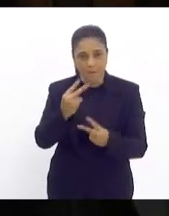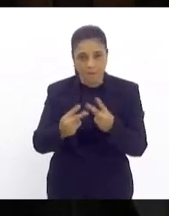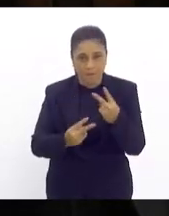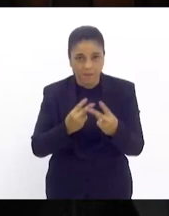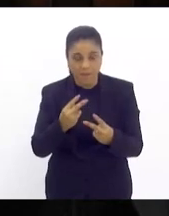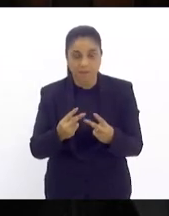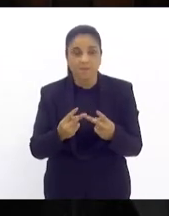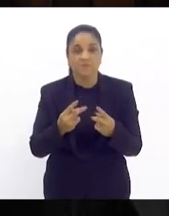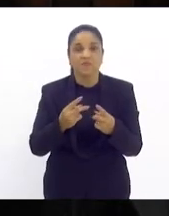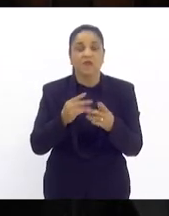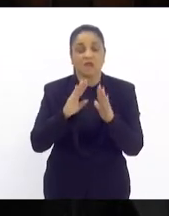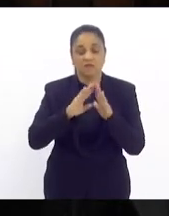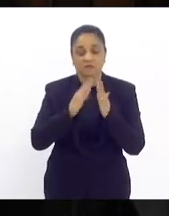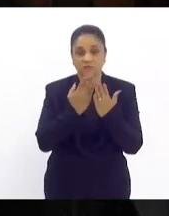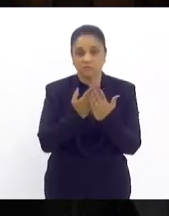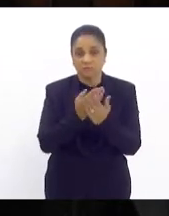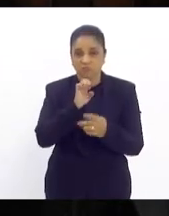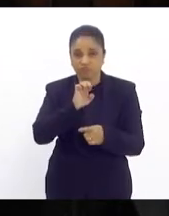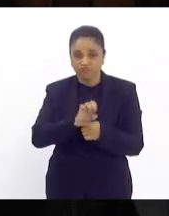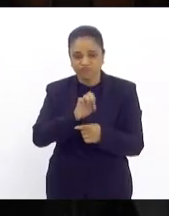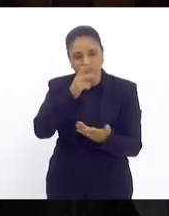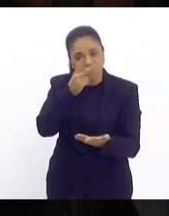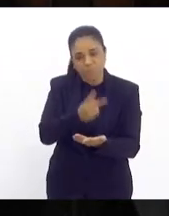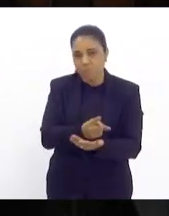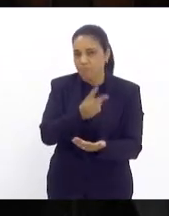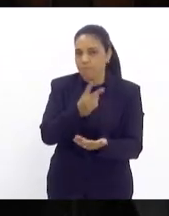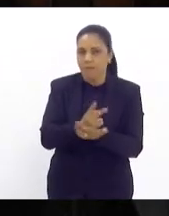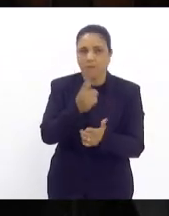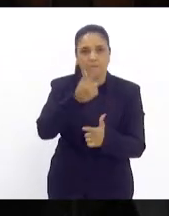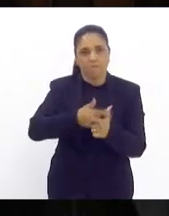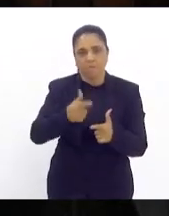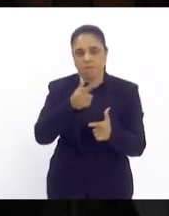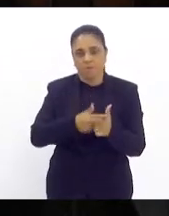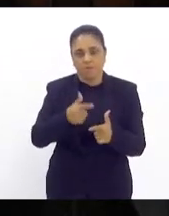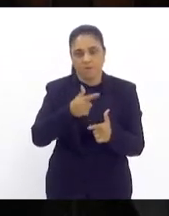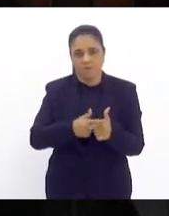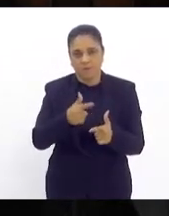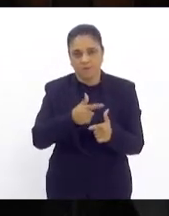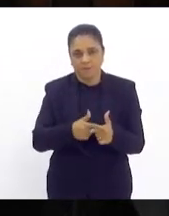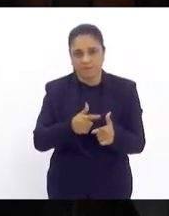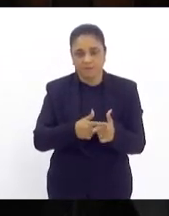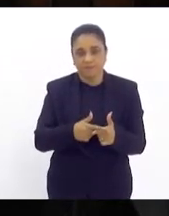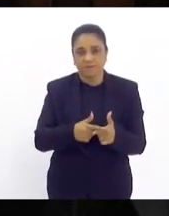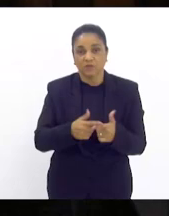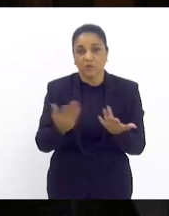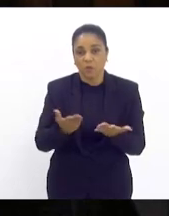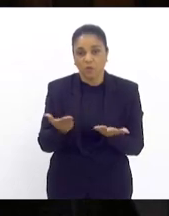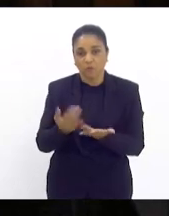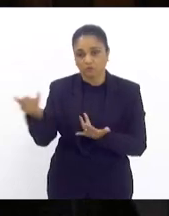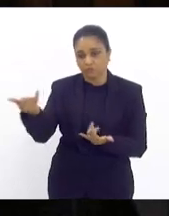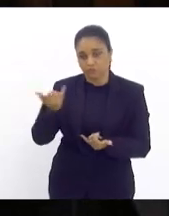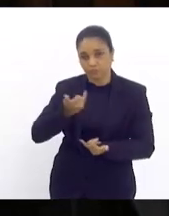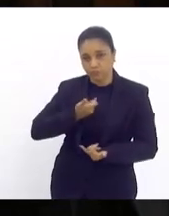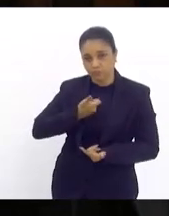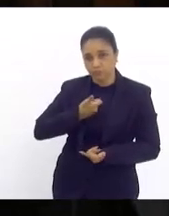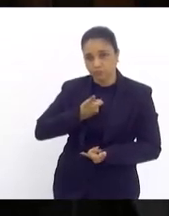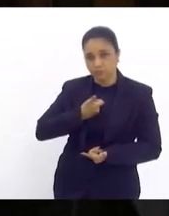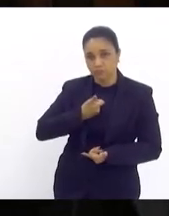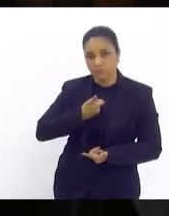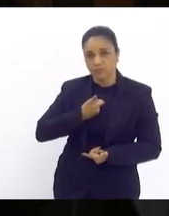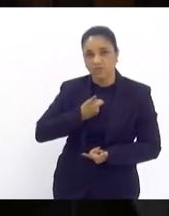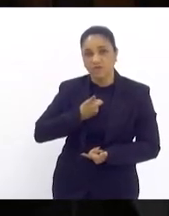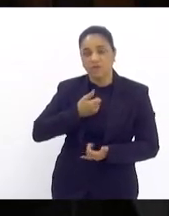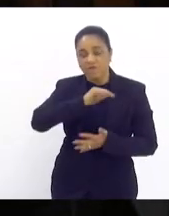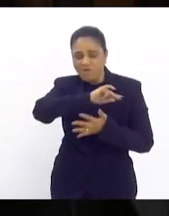Janeiro permanecem os mesmos hoje a gente recebeu a notícia de que em